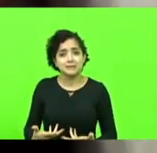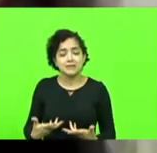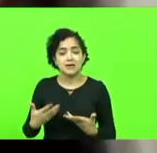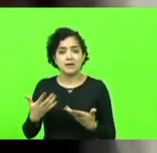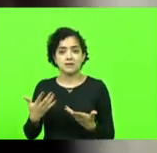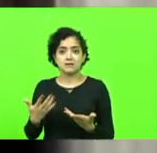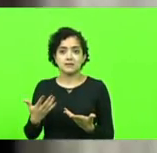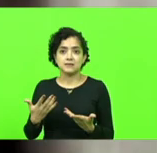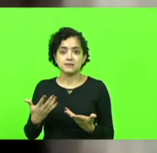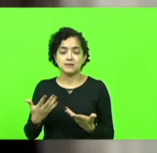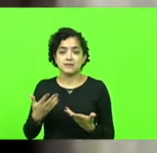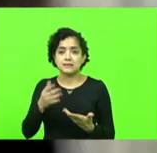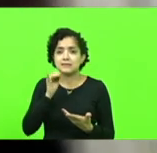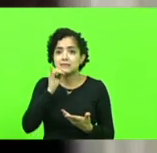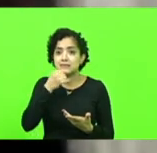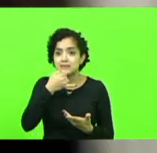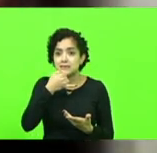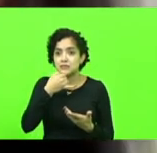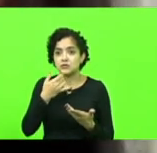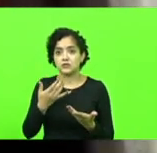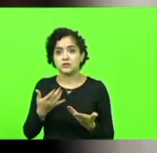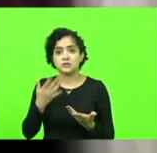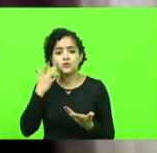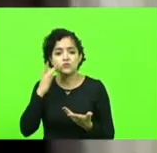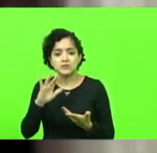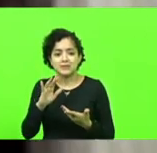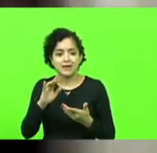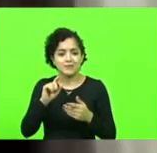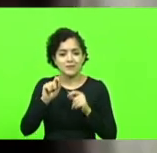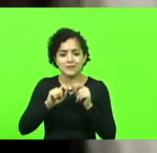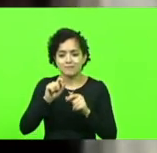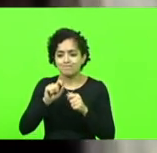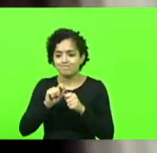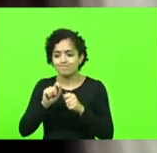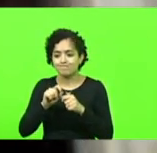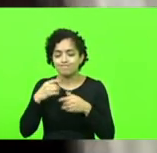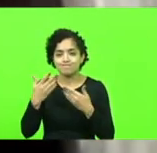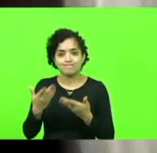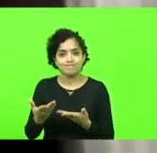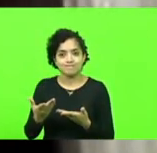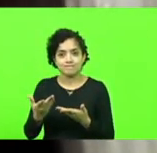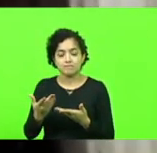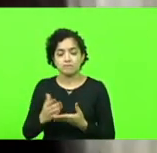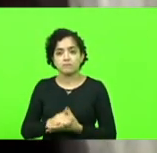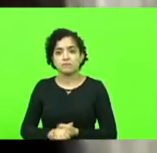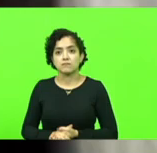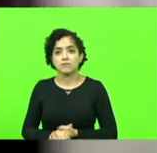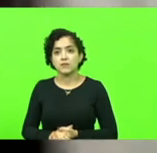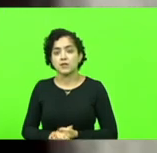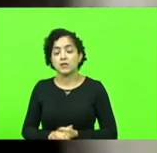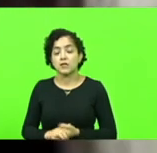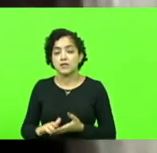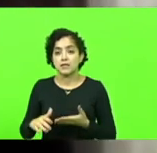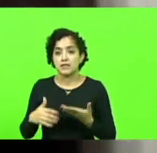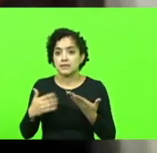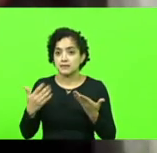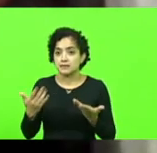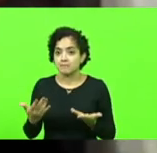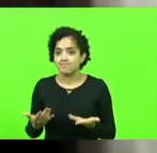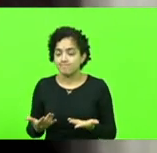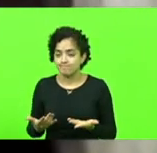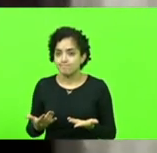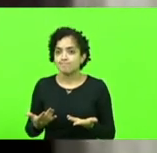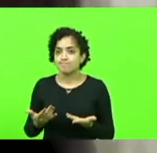famílias tristes, que não sabem o que fazer com essa criança, Então, chega aí a